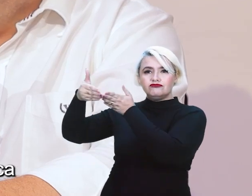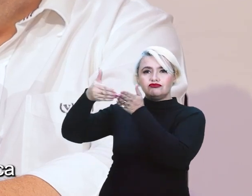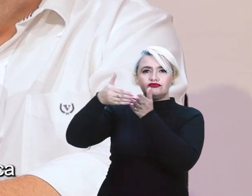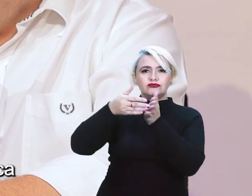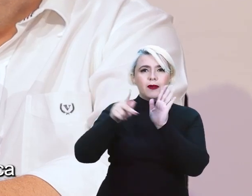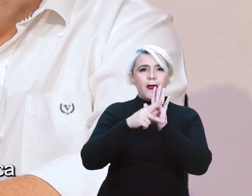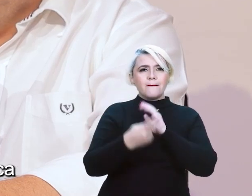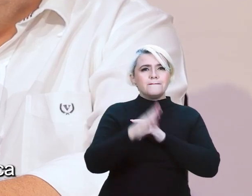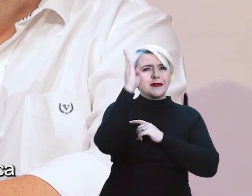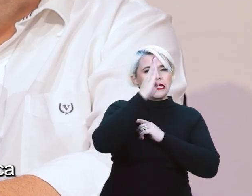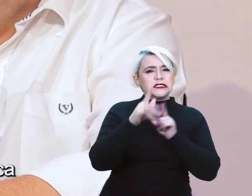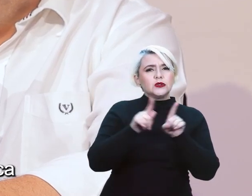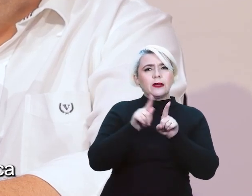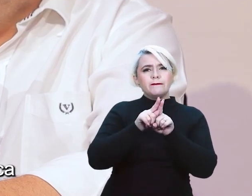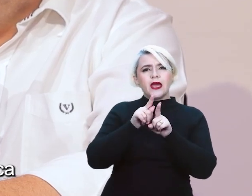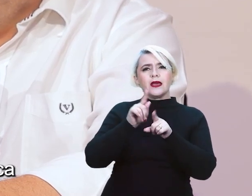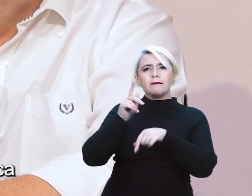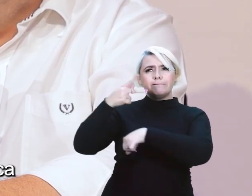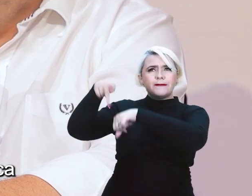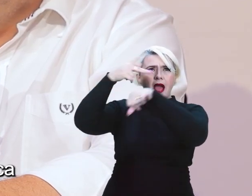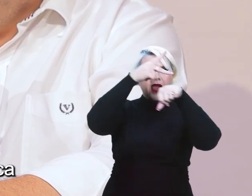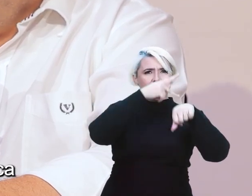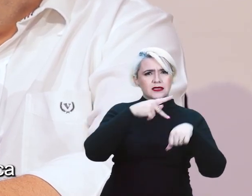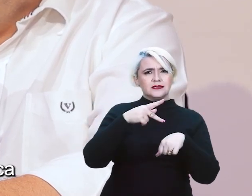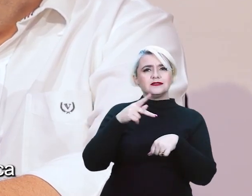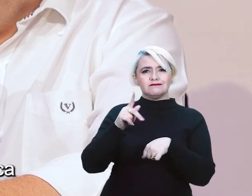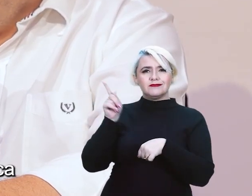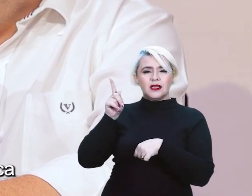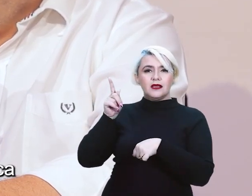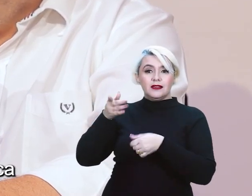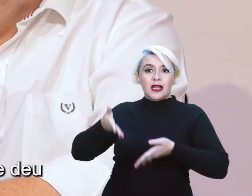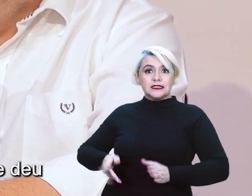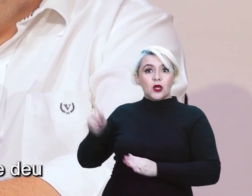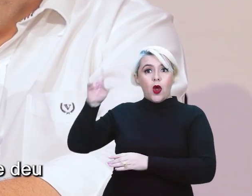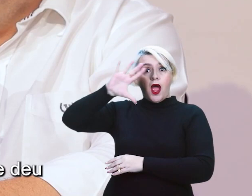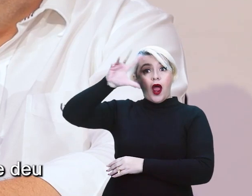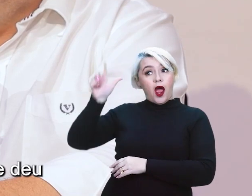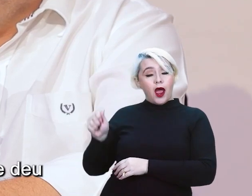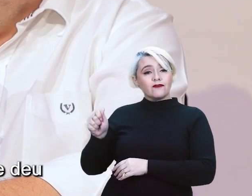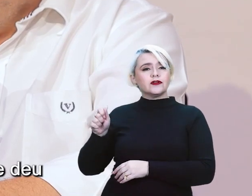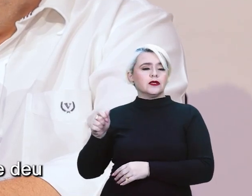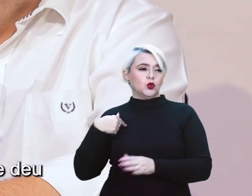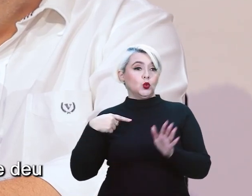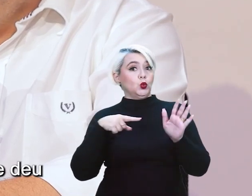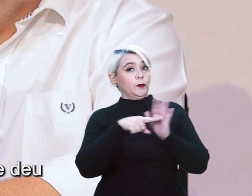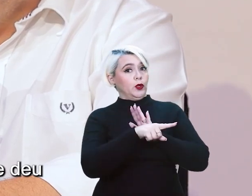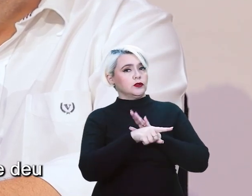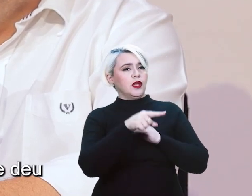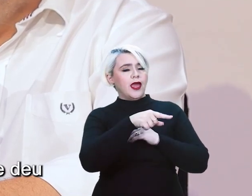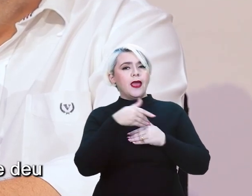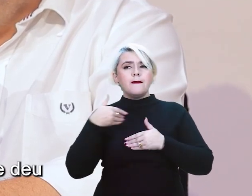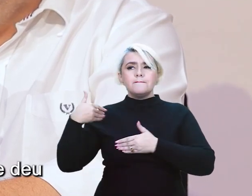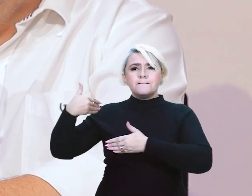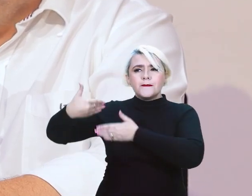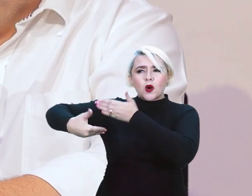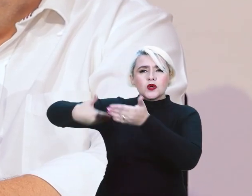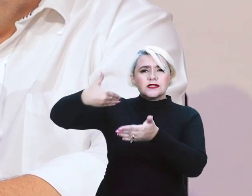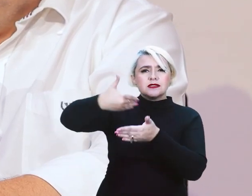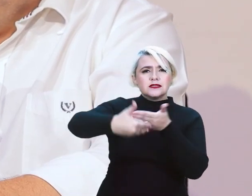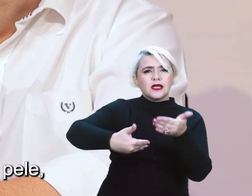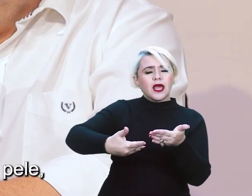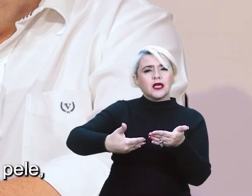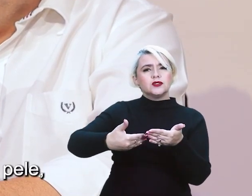para outros países, ou pessoas oriundas da África, eu te pergunto, esse processo se deu